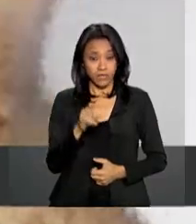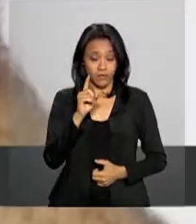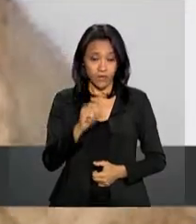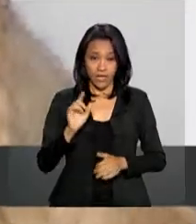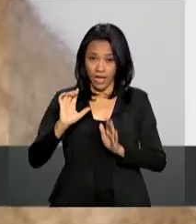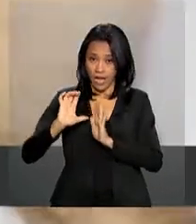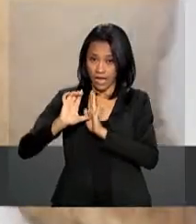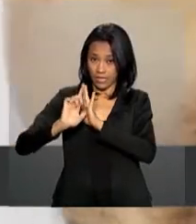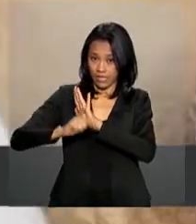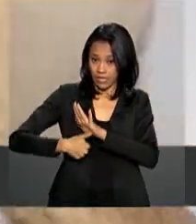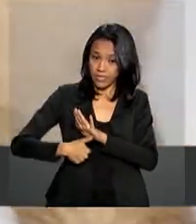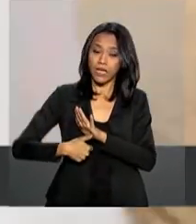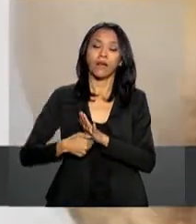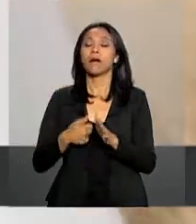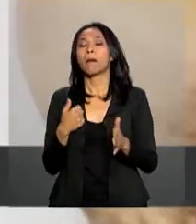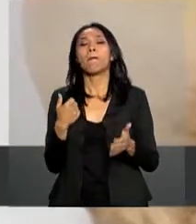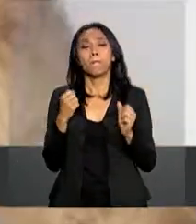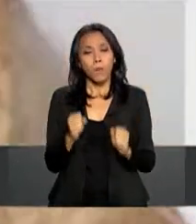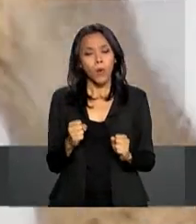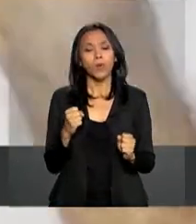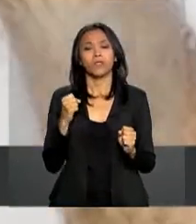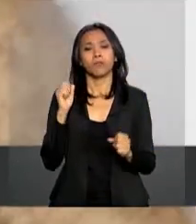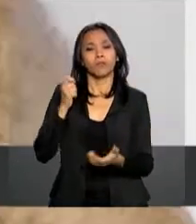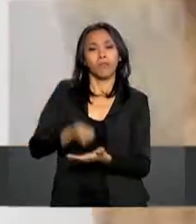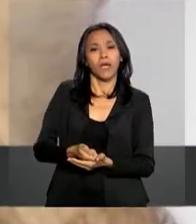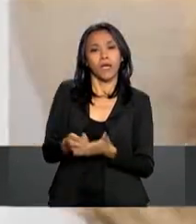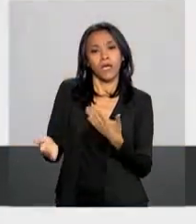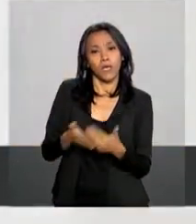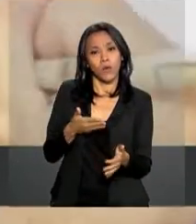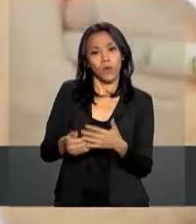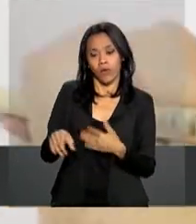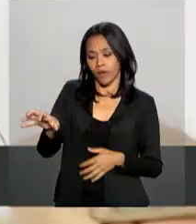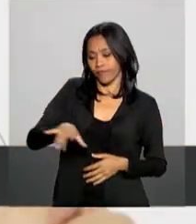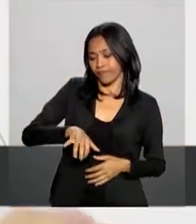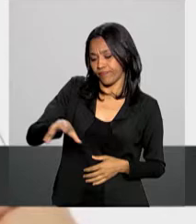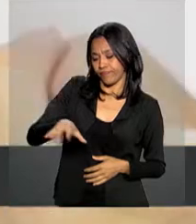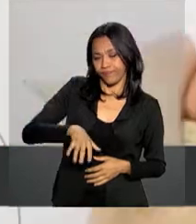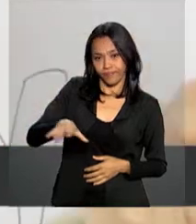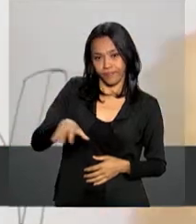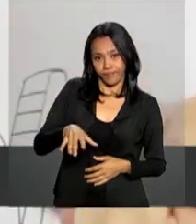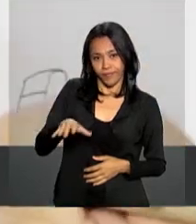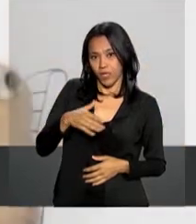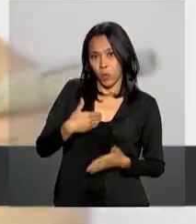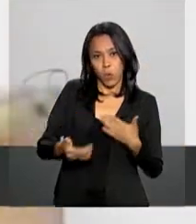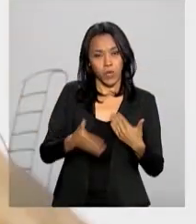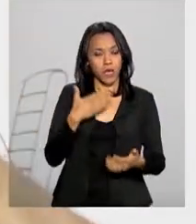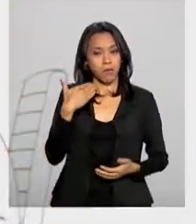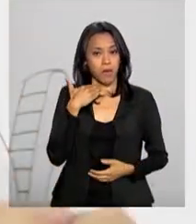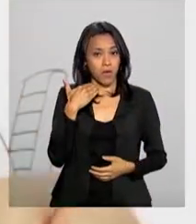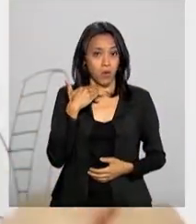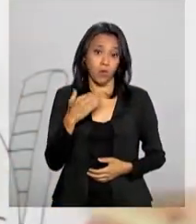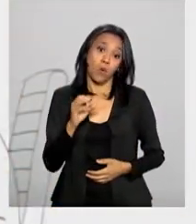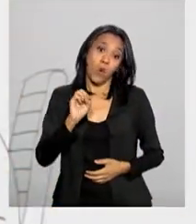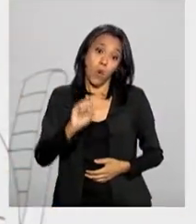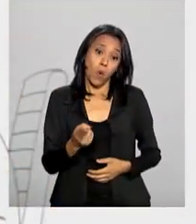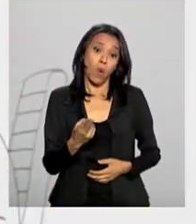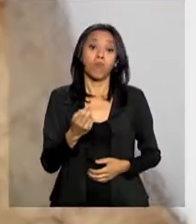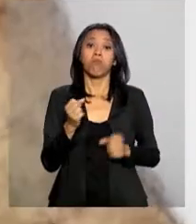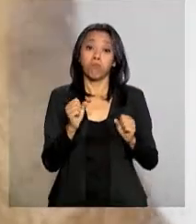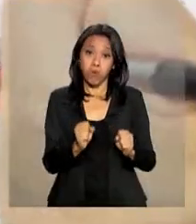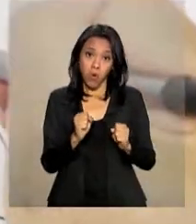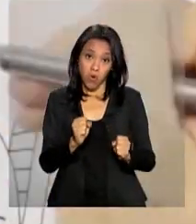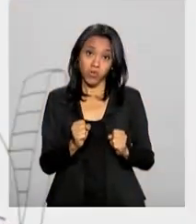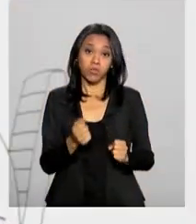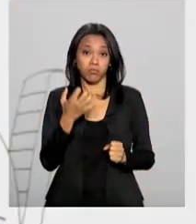vai poder pagar em qualquer caixa eletrônico de qualquer banco ou ainda melhor vai pagar direto do seu ep ou do site do